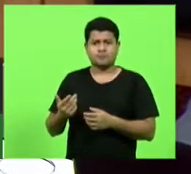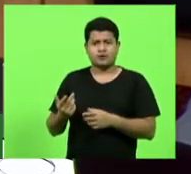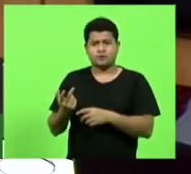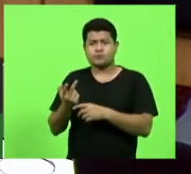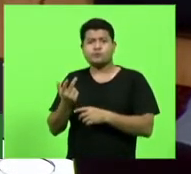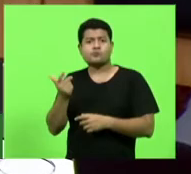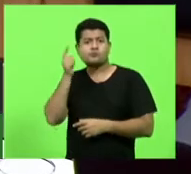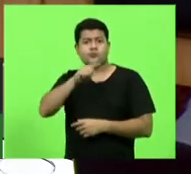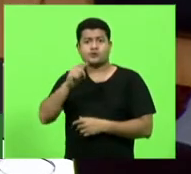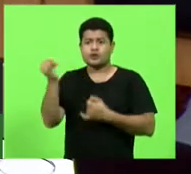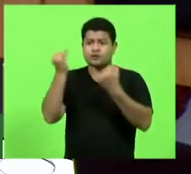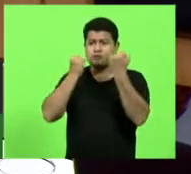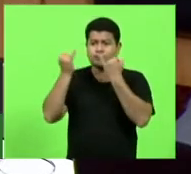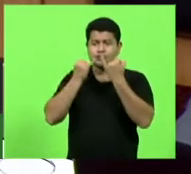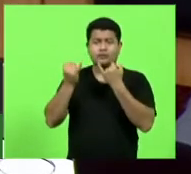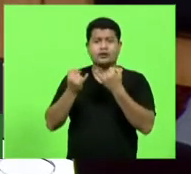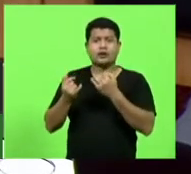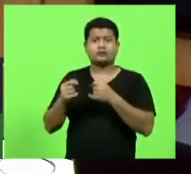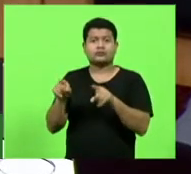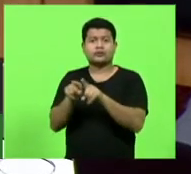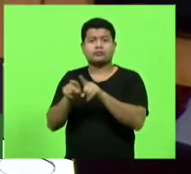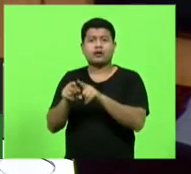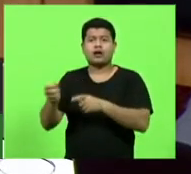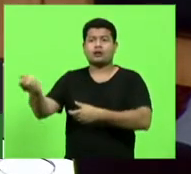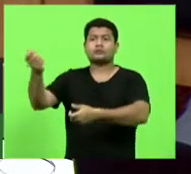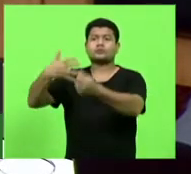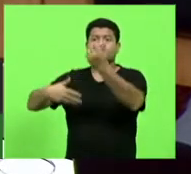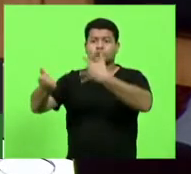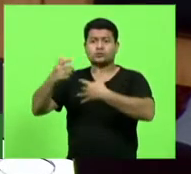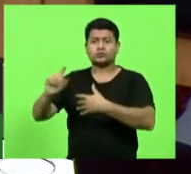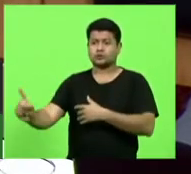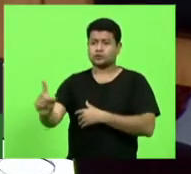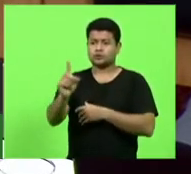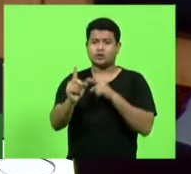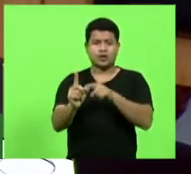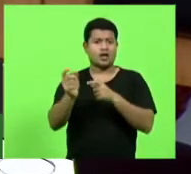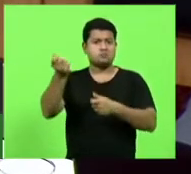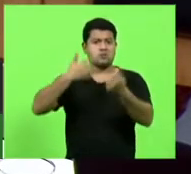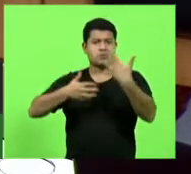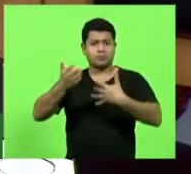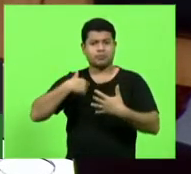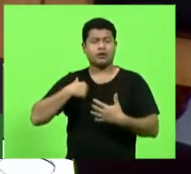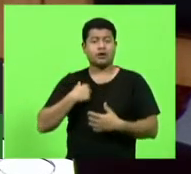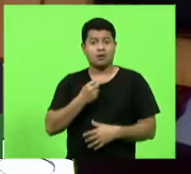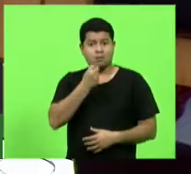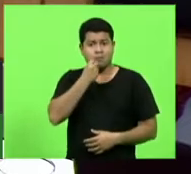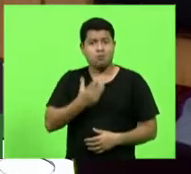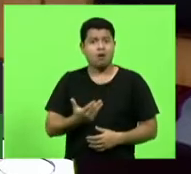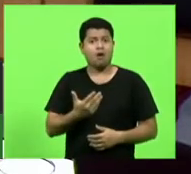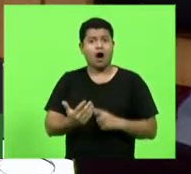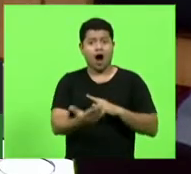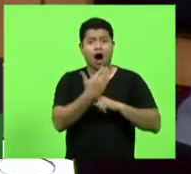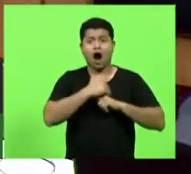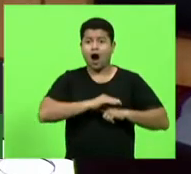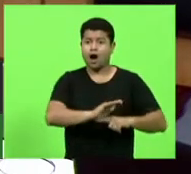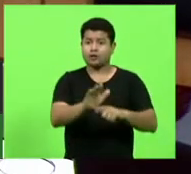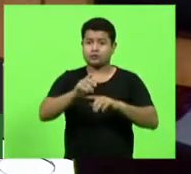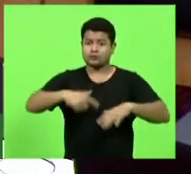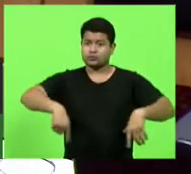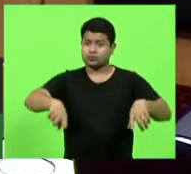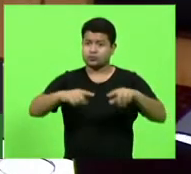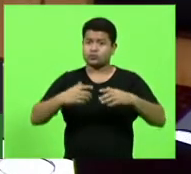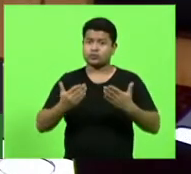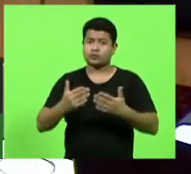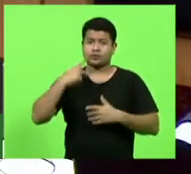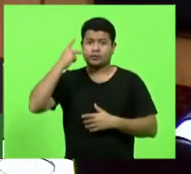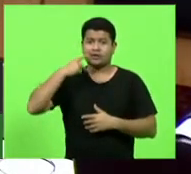informações, depoimentos, isso faz bem para o parlamento. E existem CPIs na hora